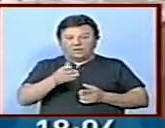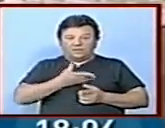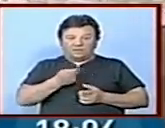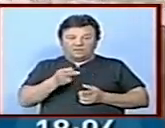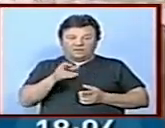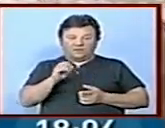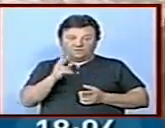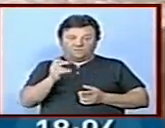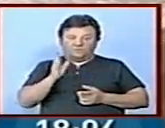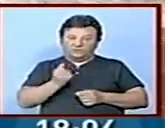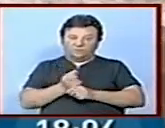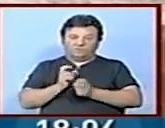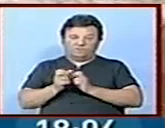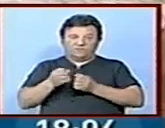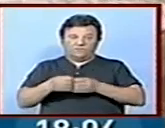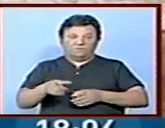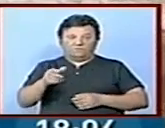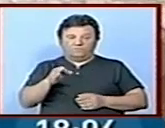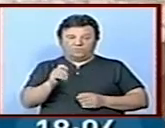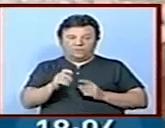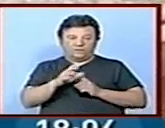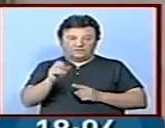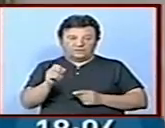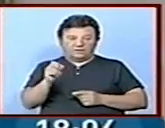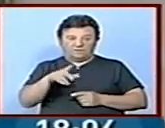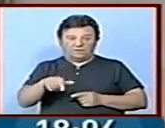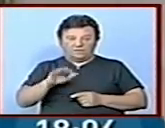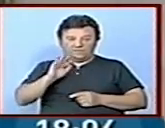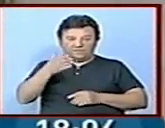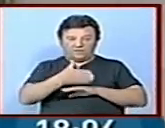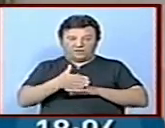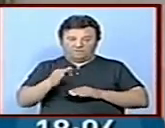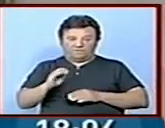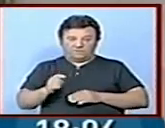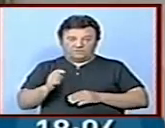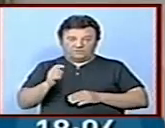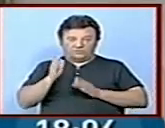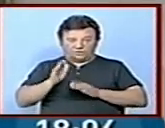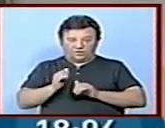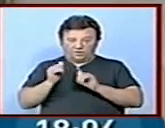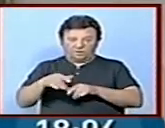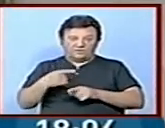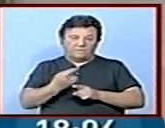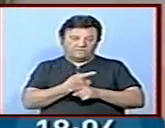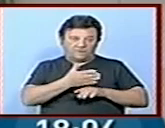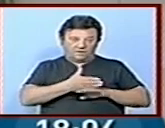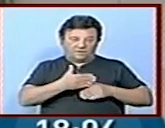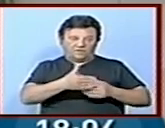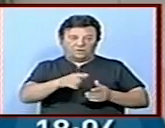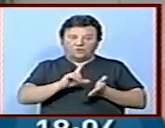já produz ovos em Proença Nova. Esta é a primeira fase, está concluída. Tem várias fases. O